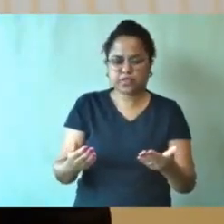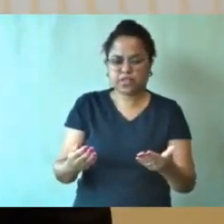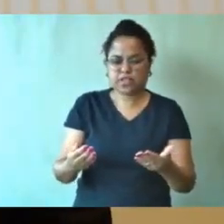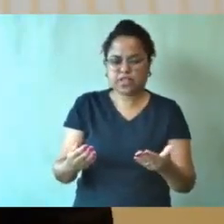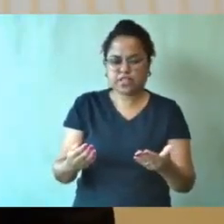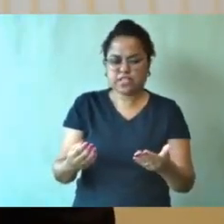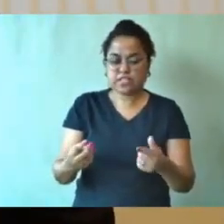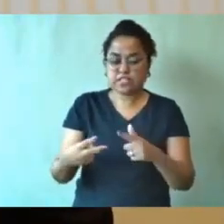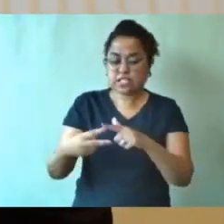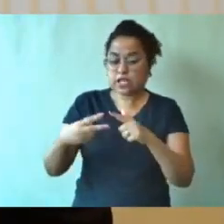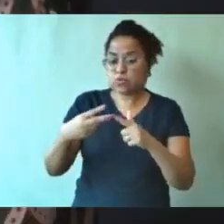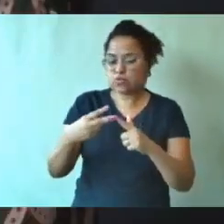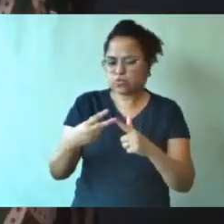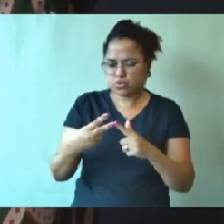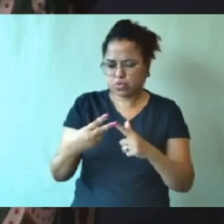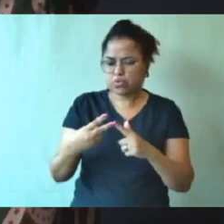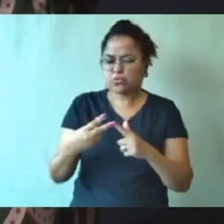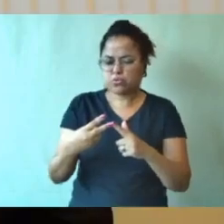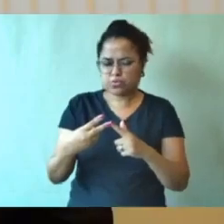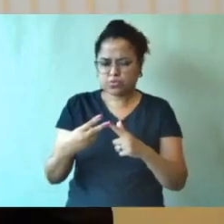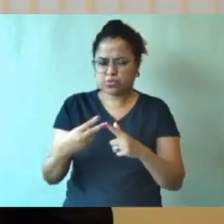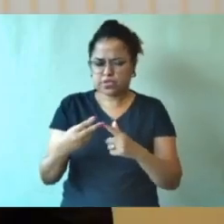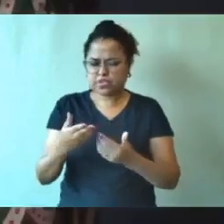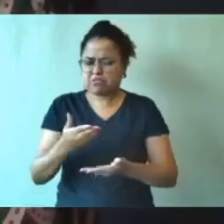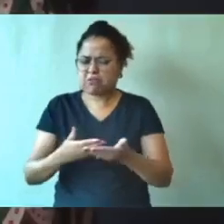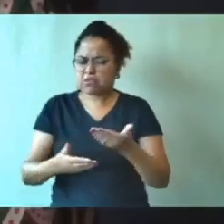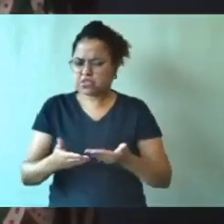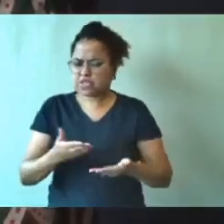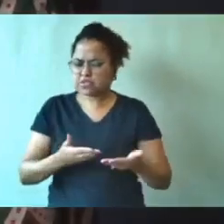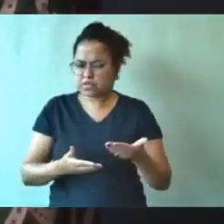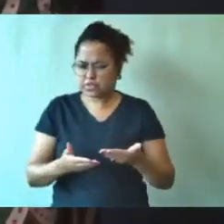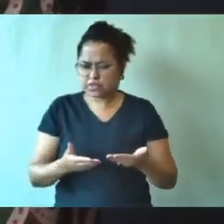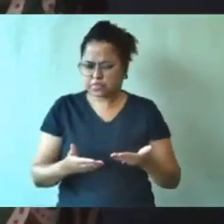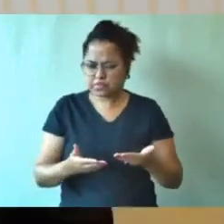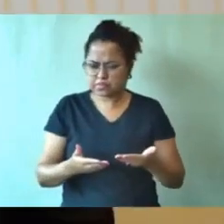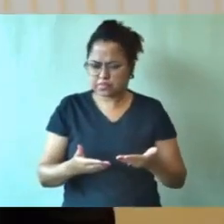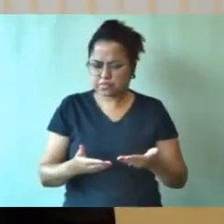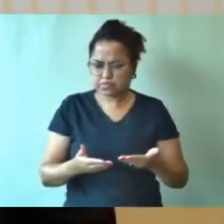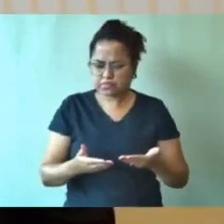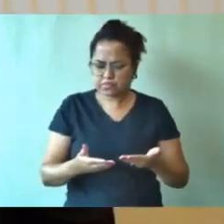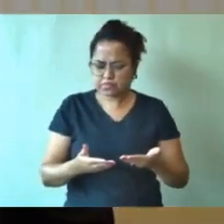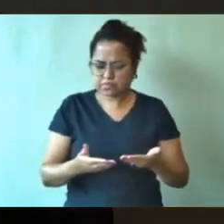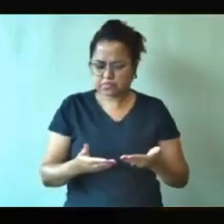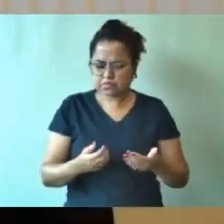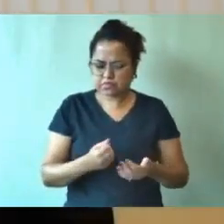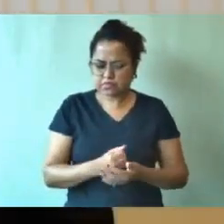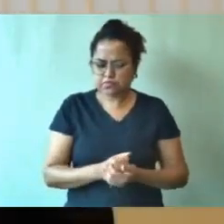foi Torres. feito. Se o senhor puder falar das duas, por gentileza. Tanto da Primeiro, Torres, então, depois vem quanto à CBB. agora